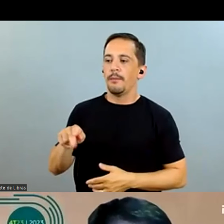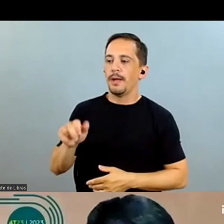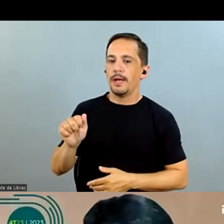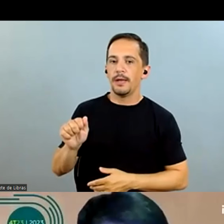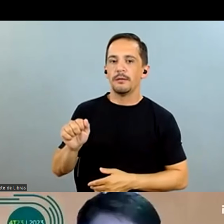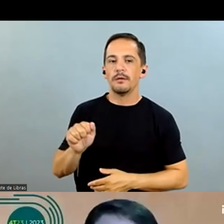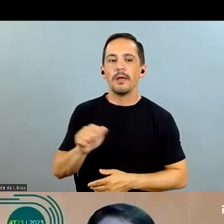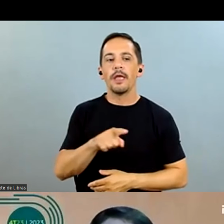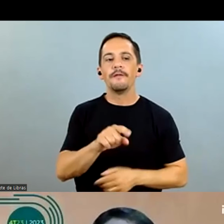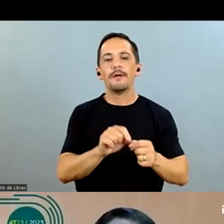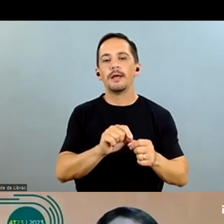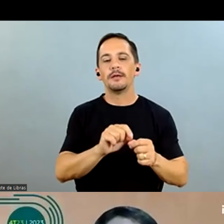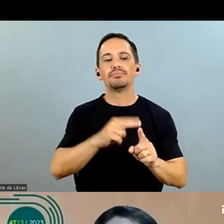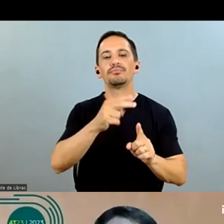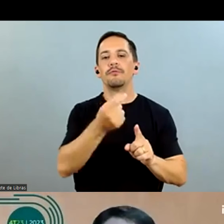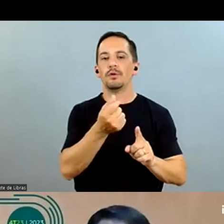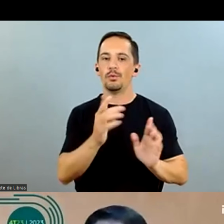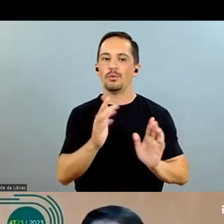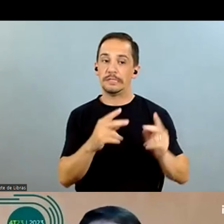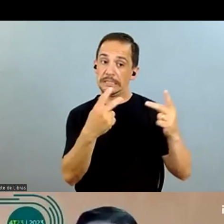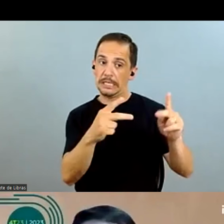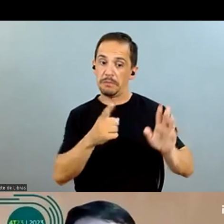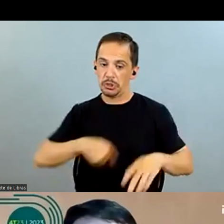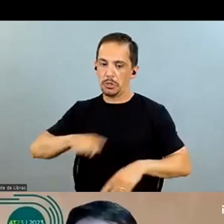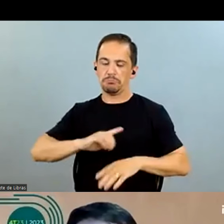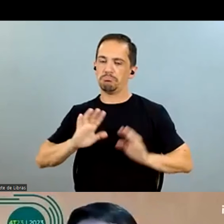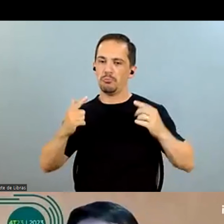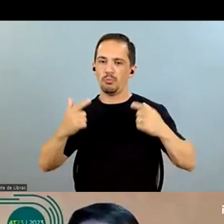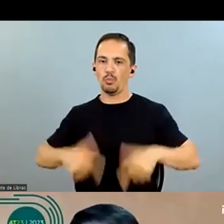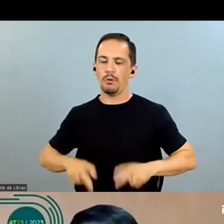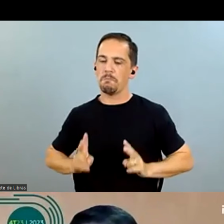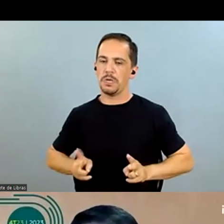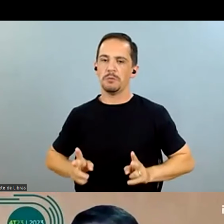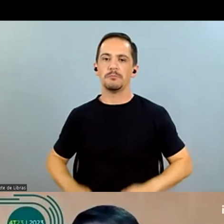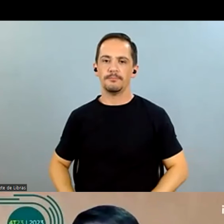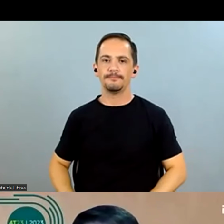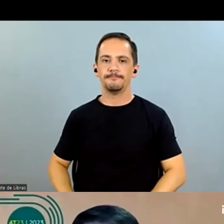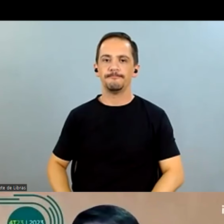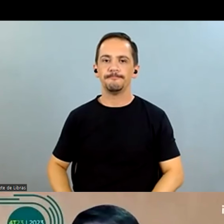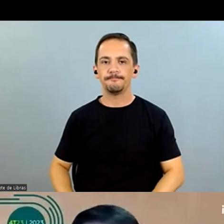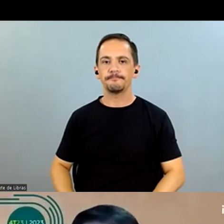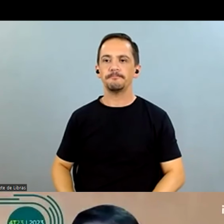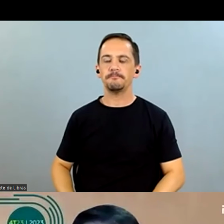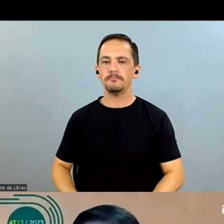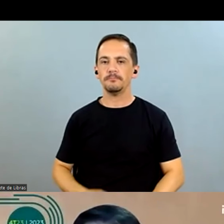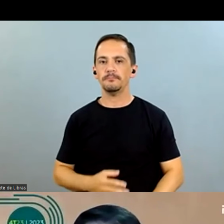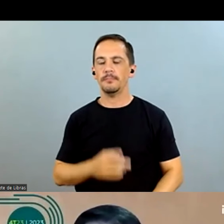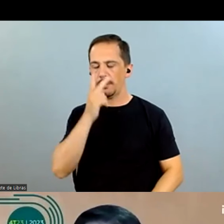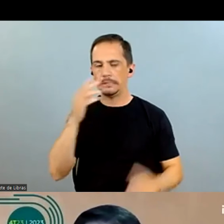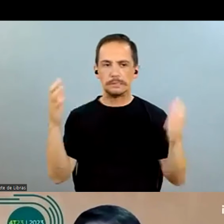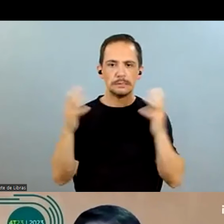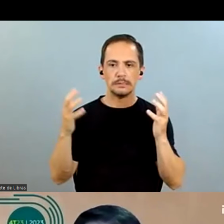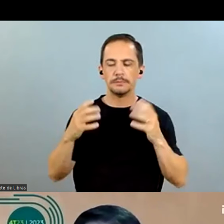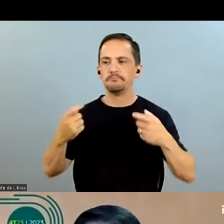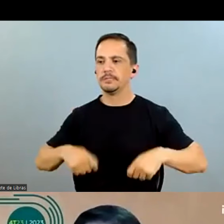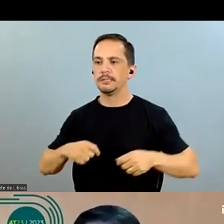mas eh no nosso caso nós estamos mantendo e não vemos pressão eh forte acontecendo porque há